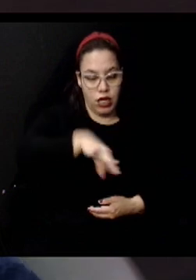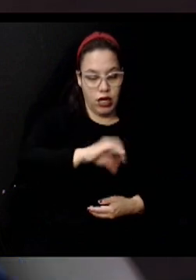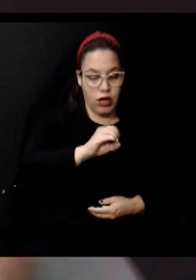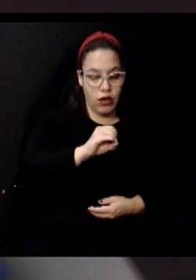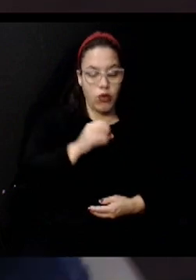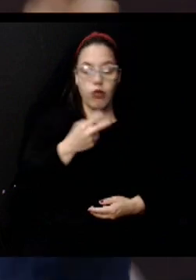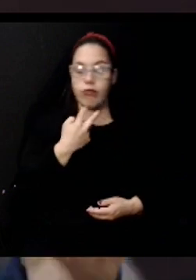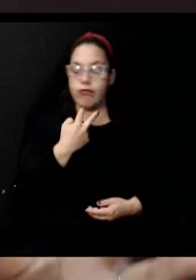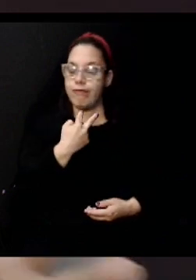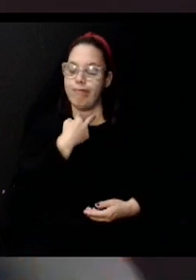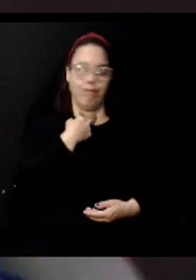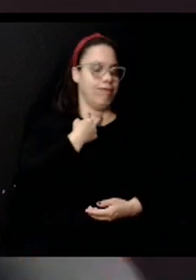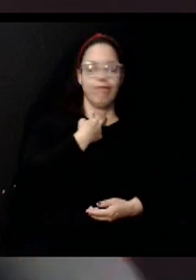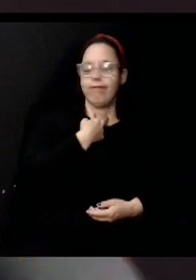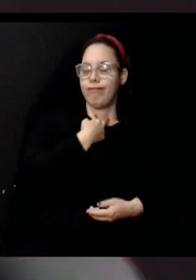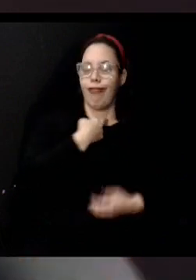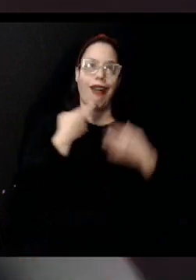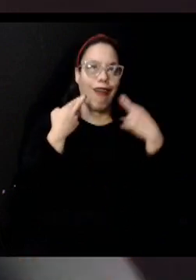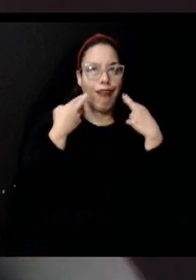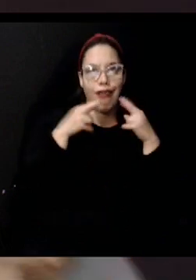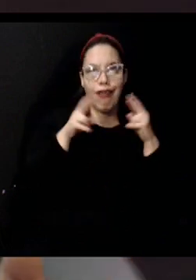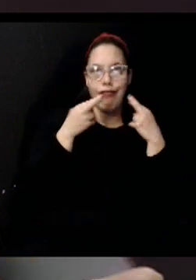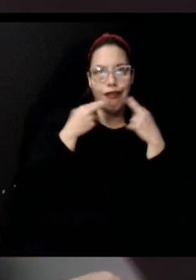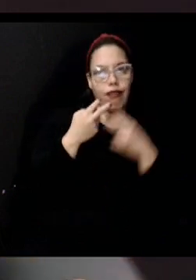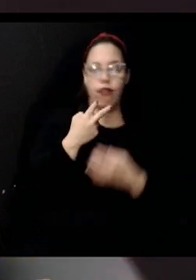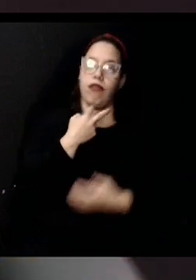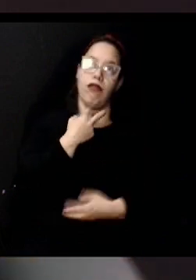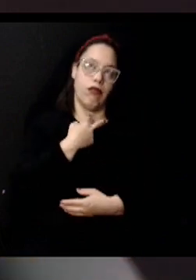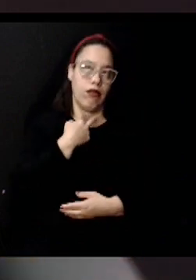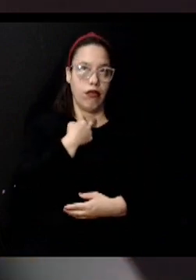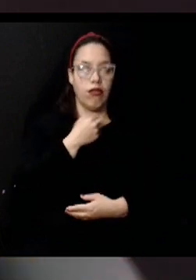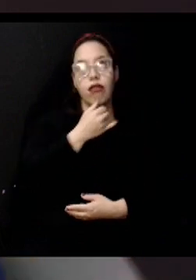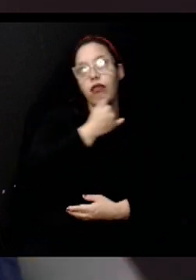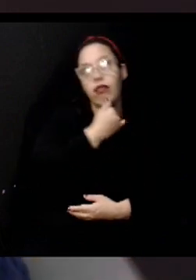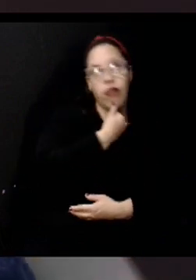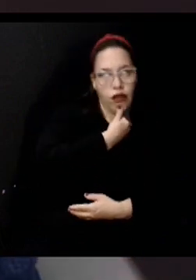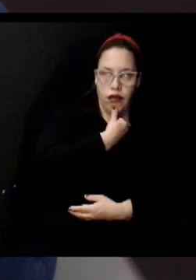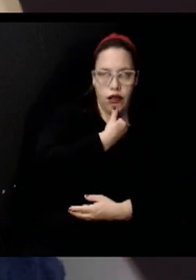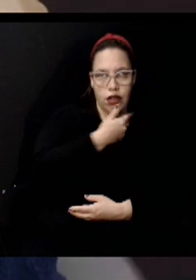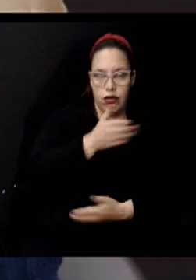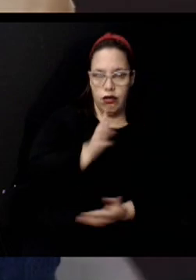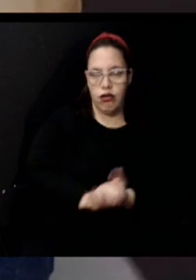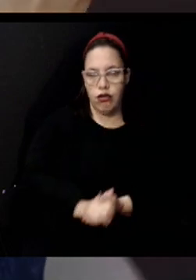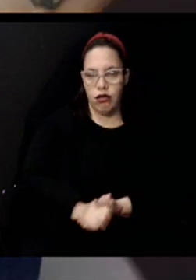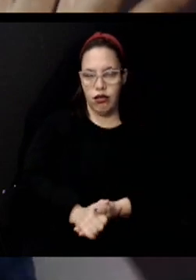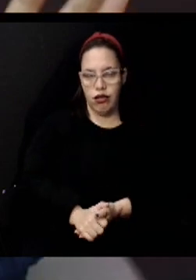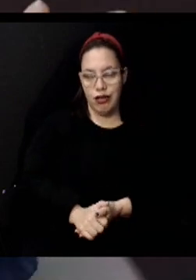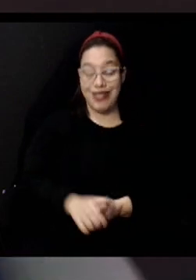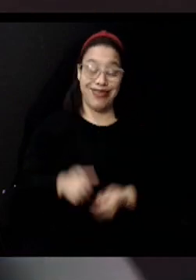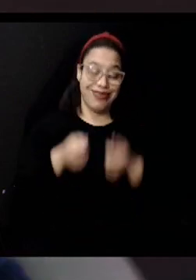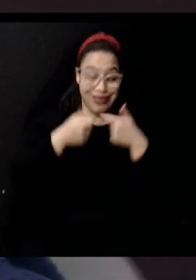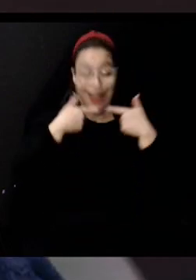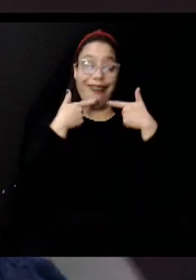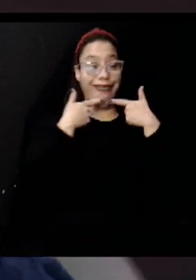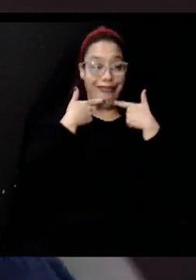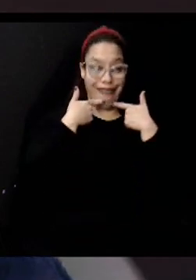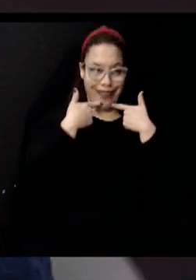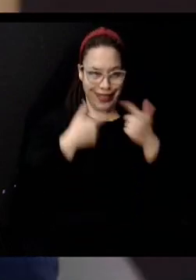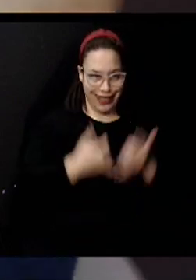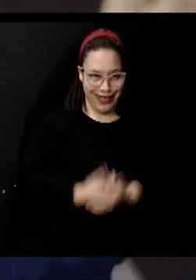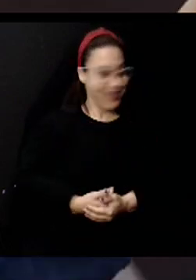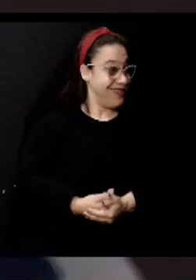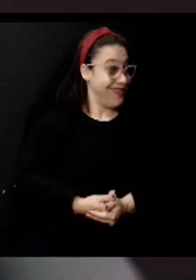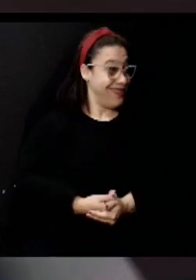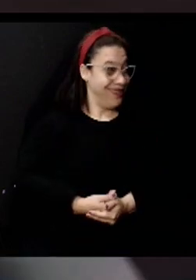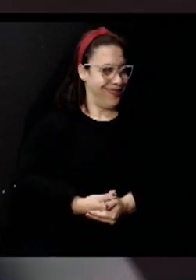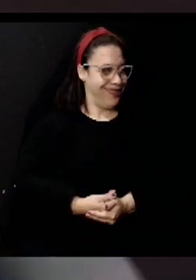pode reclamar, você não pode estar triste, né, então você tem que estar sempre com um sorriso Lá lá, maravilhoso, né, aham. de propaganda